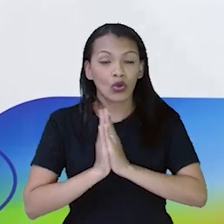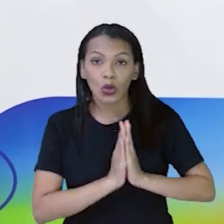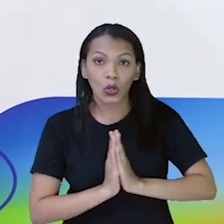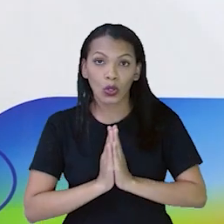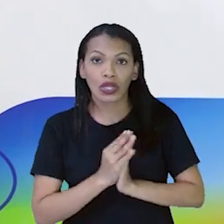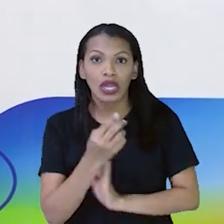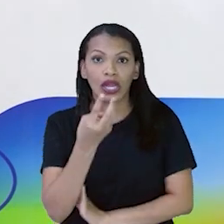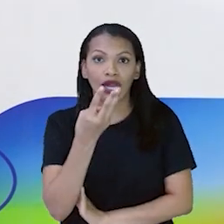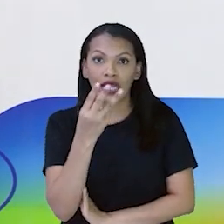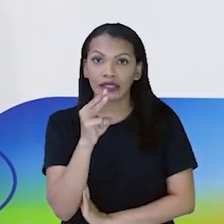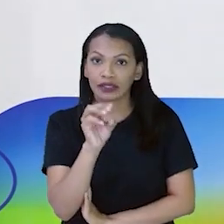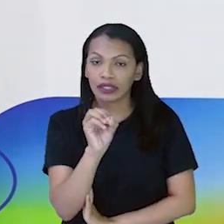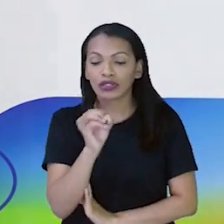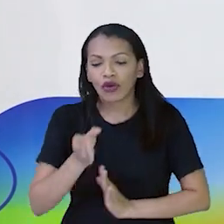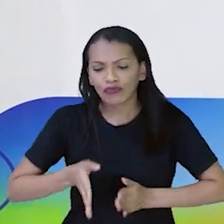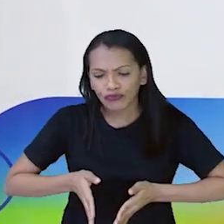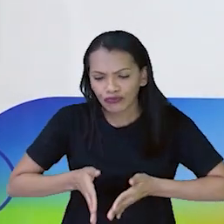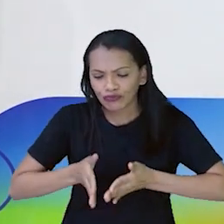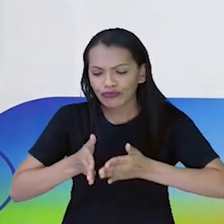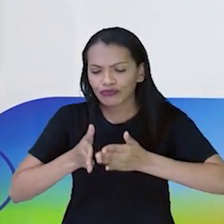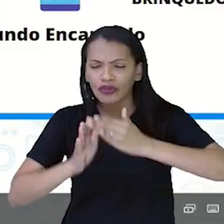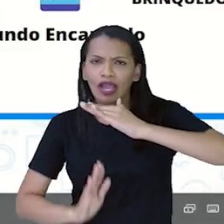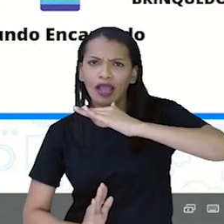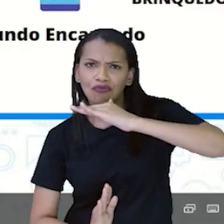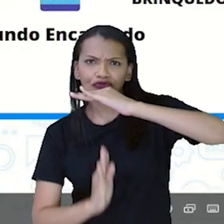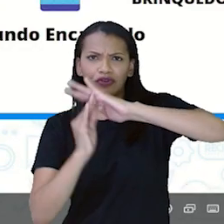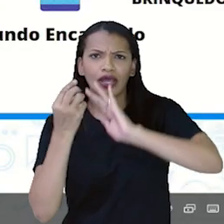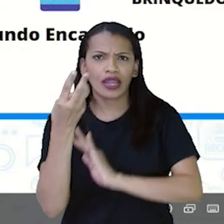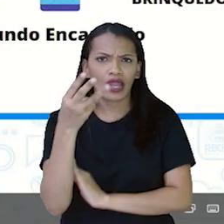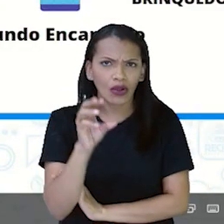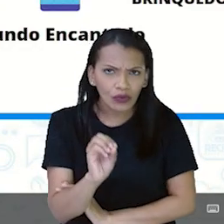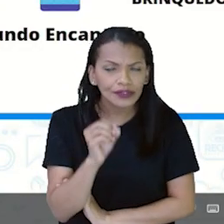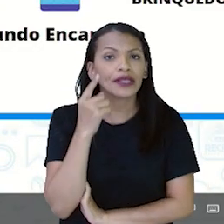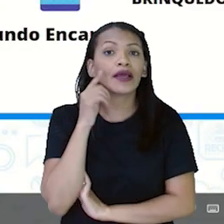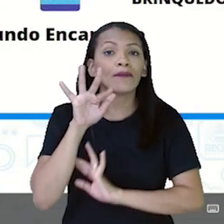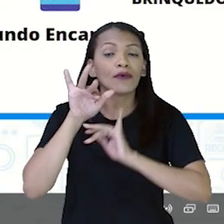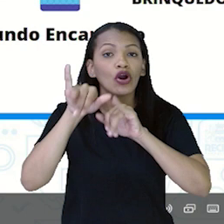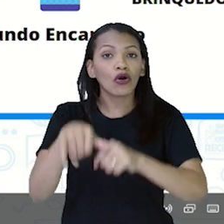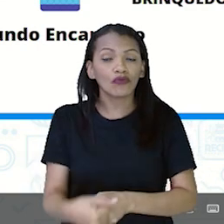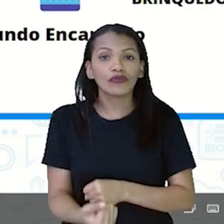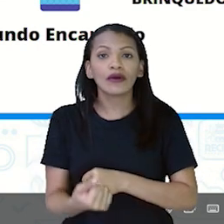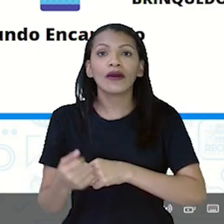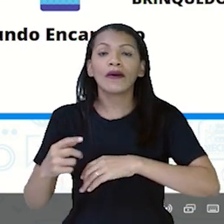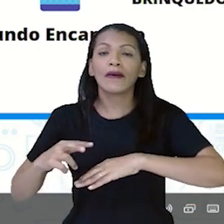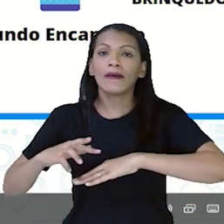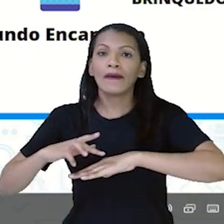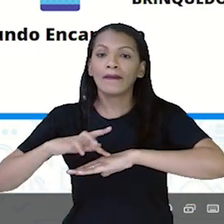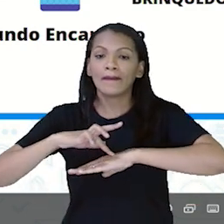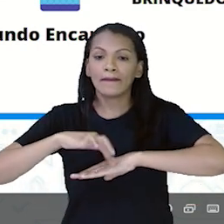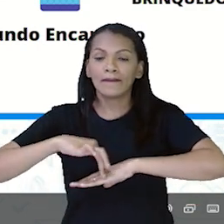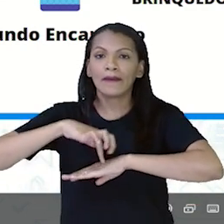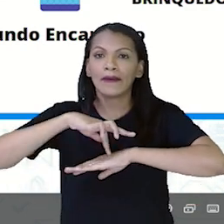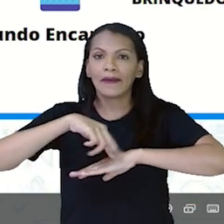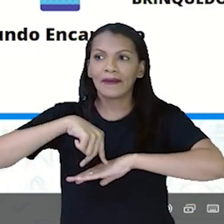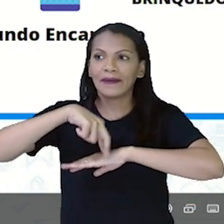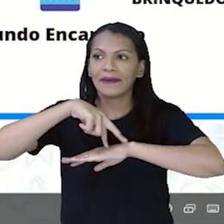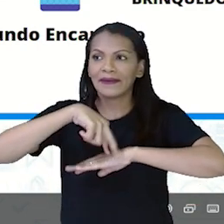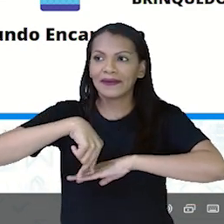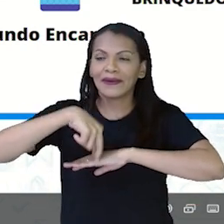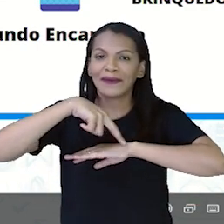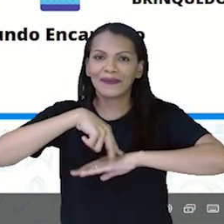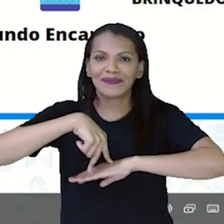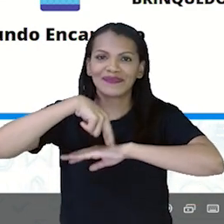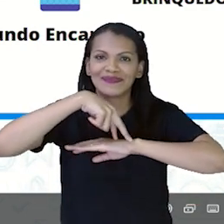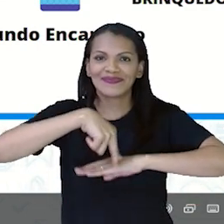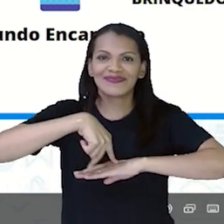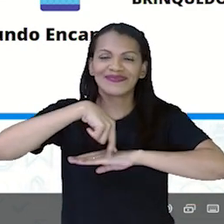foram 30. Olha só, até o 30. E por fim, o pote-it. Esse nome eu acho que eu estou falando